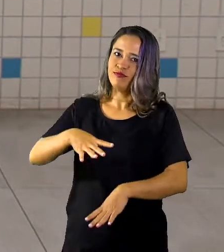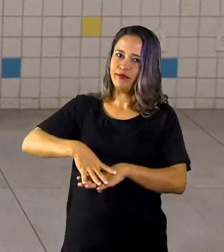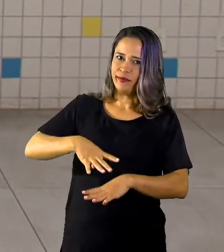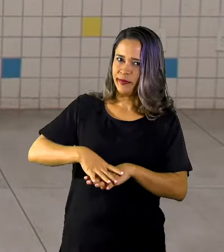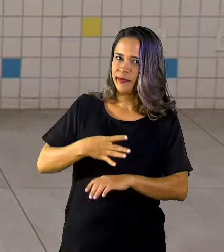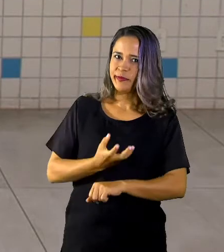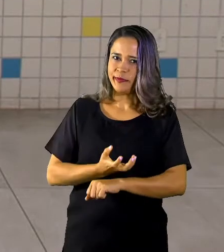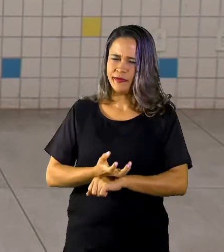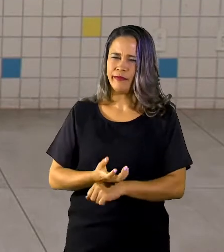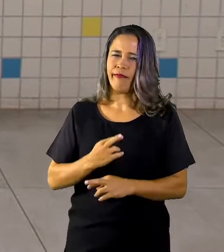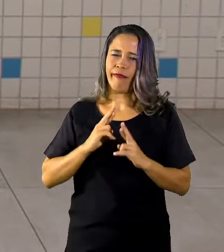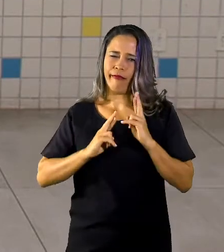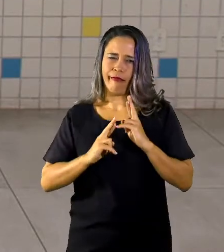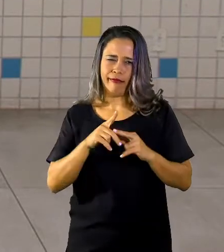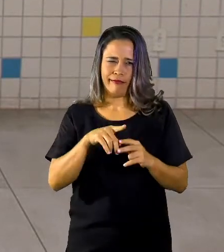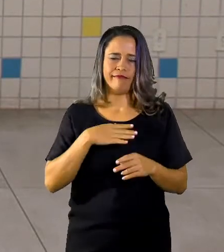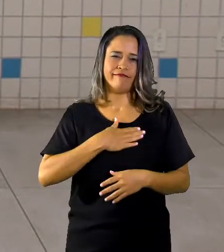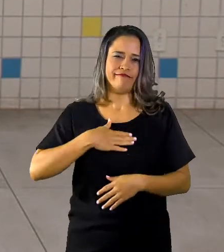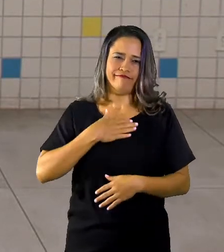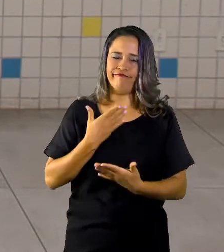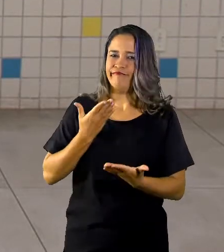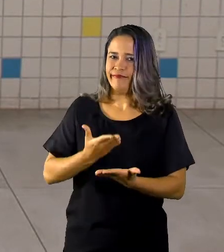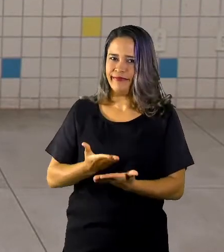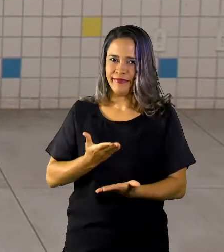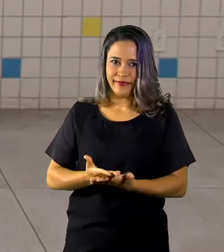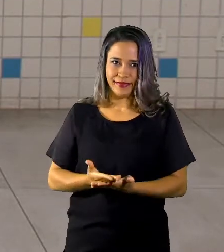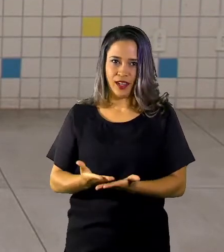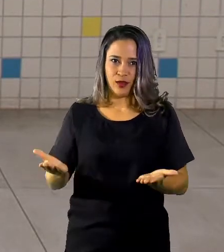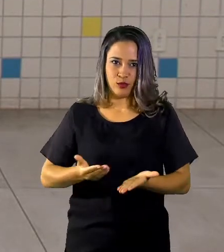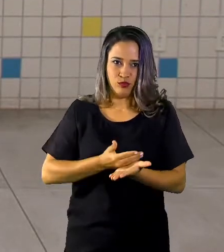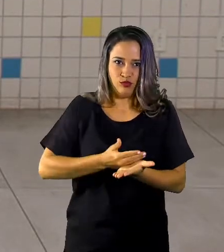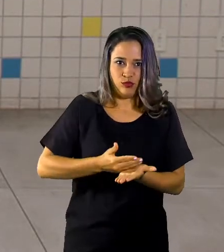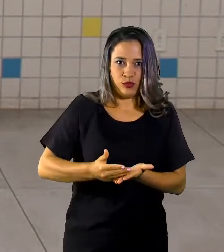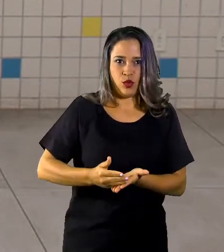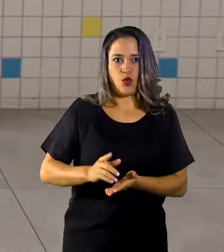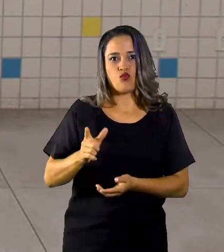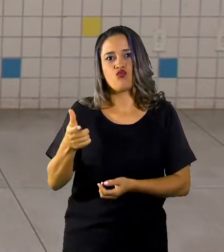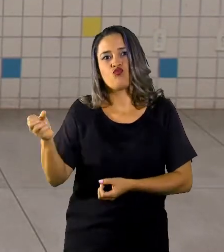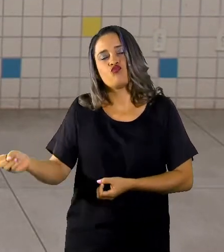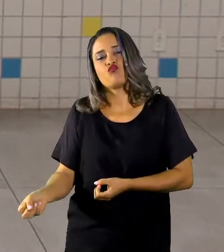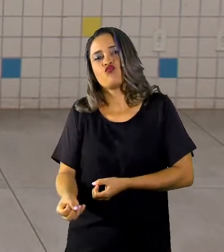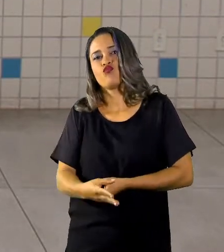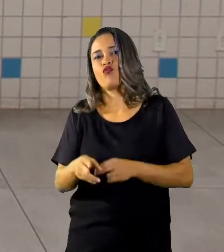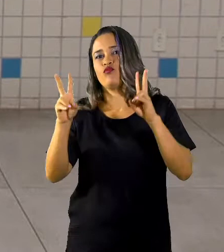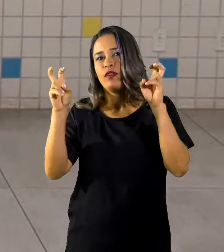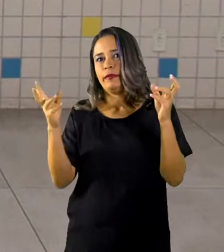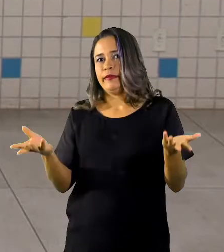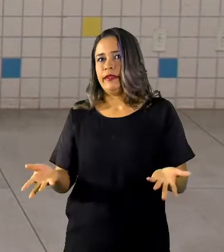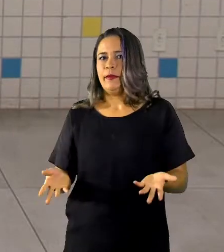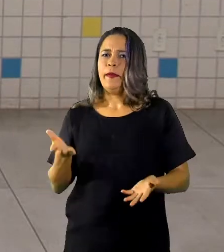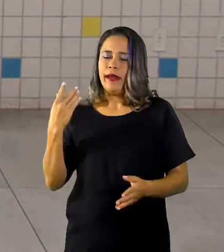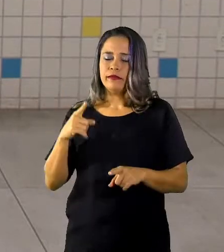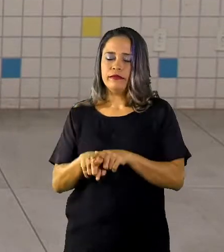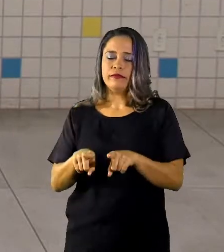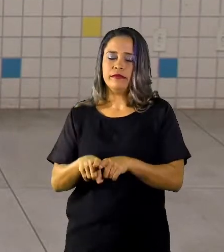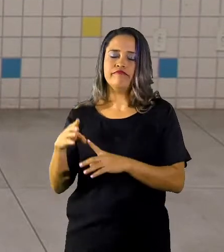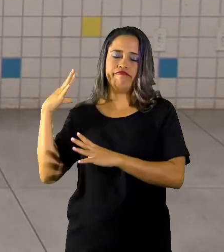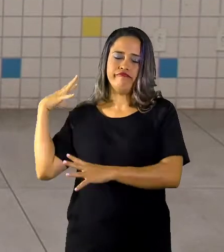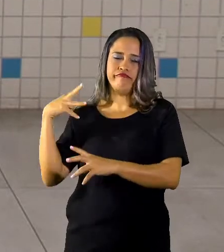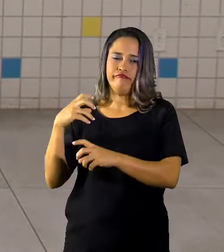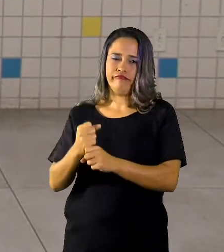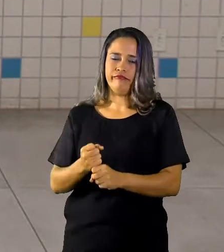espero que vocês estejam gostando das nossas aulas. Nós vamos iniciar hoje um novo bloco, mas a gente vai dar uma revisada também nos